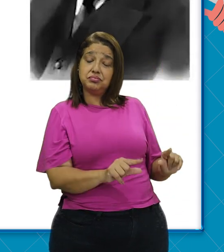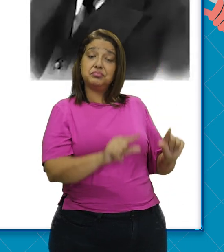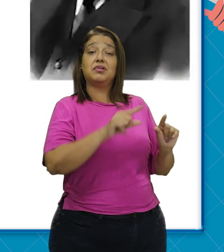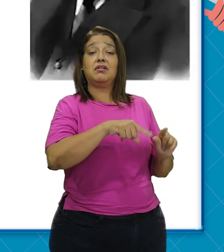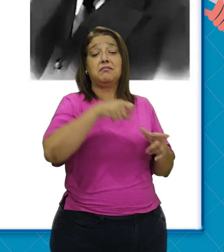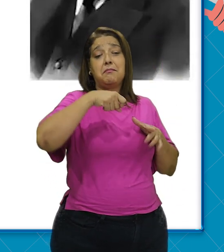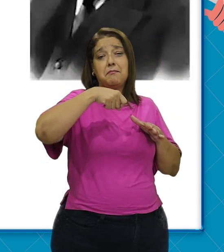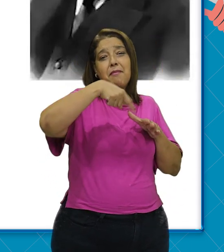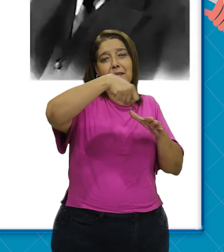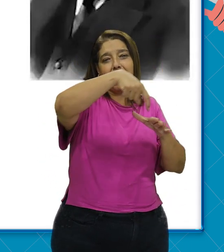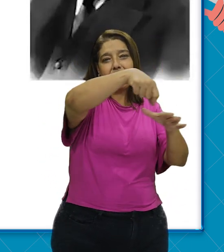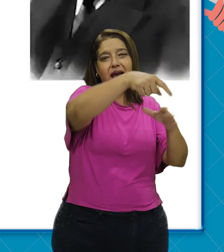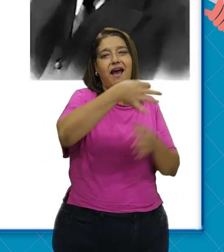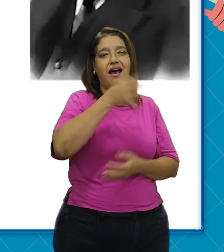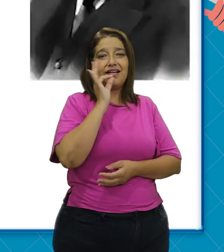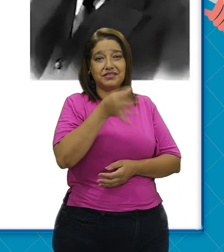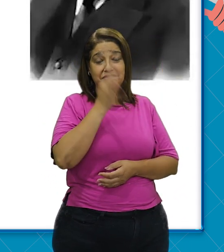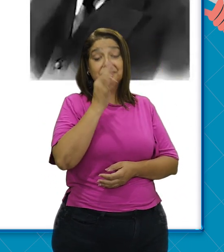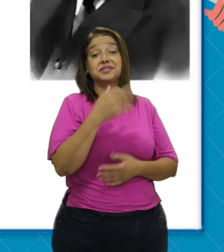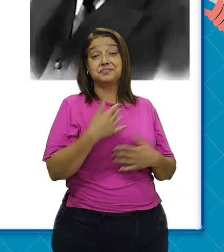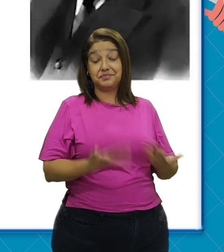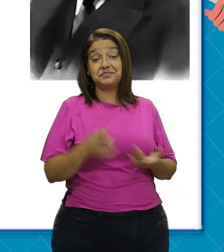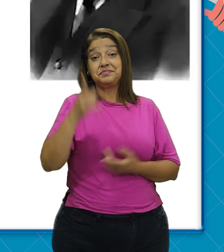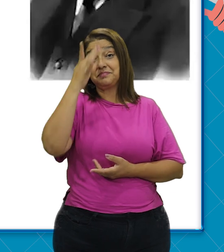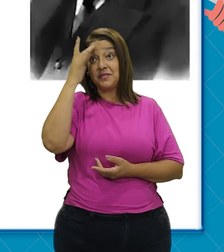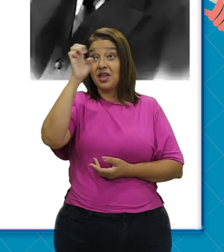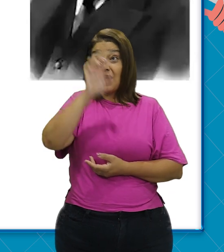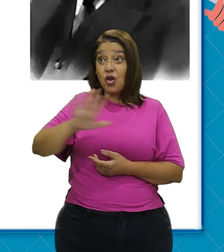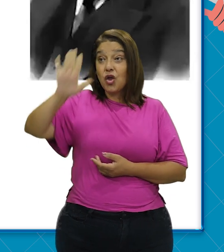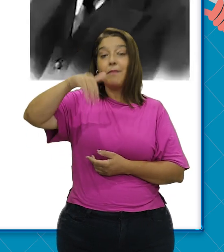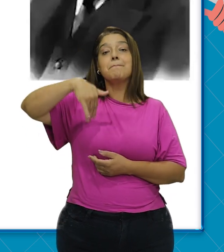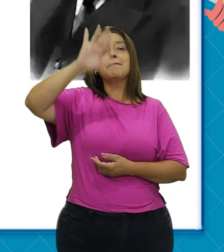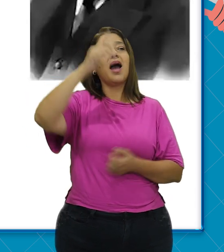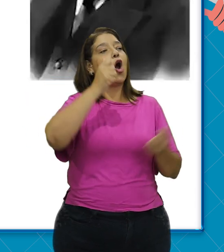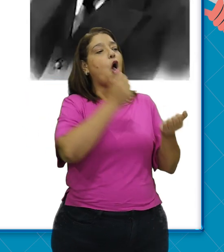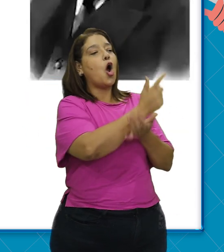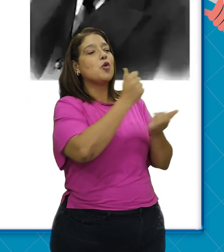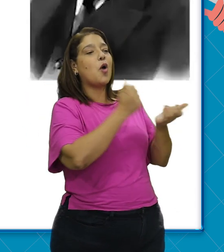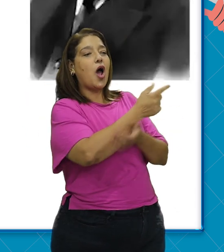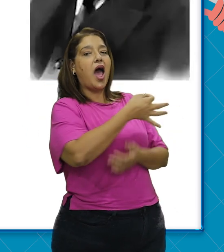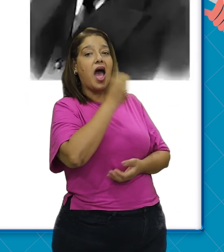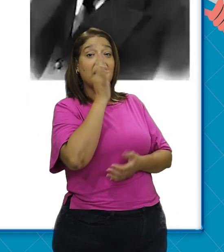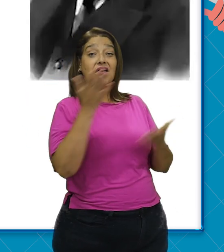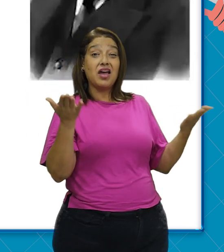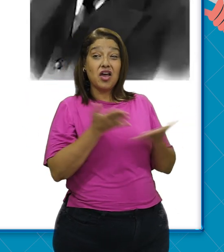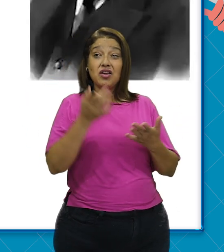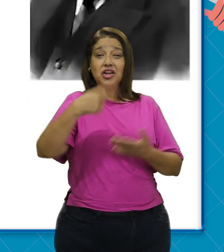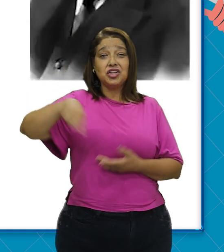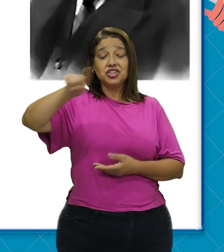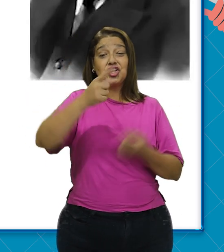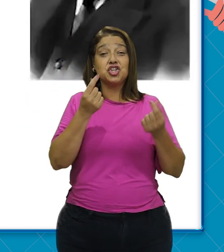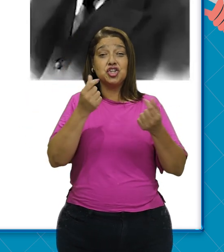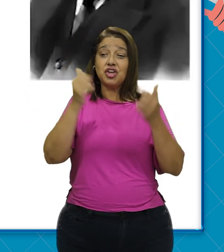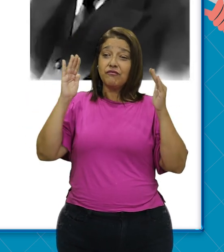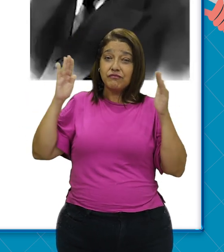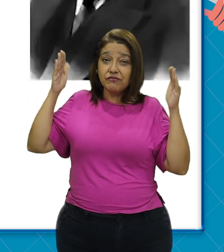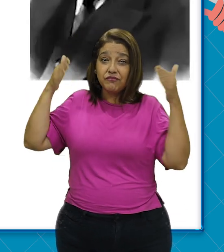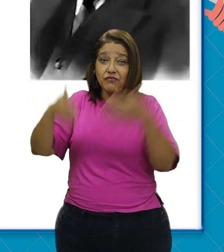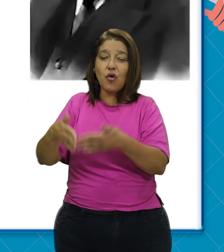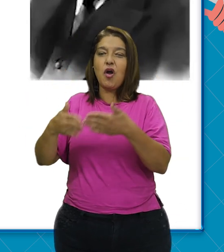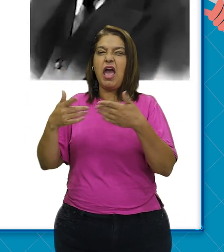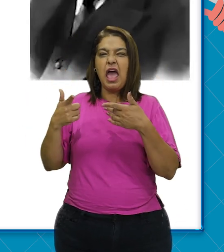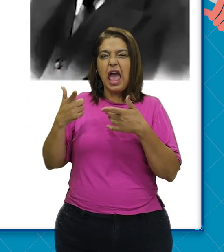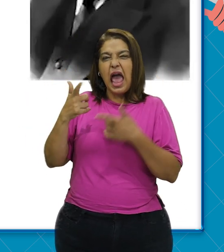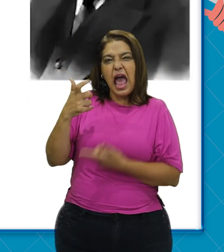produto. Os europeus eram os que mais compravam do nosso café, e agora que todo o dinheiro deles estava voltado à produção de armas